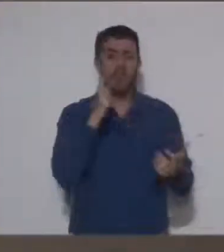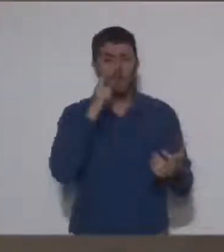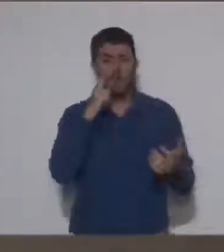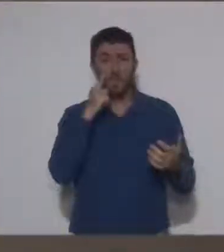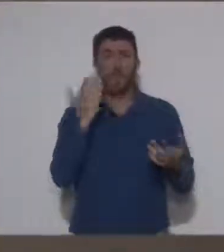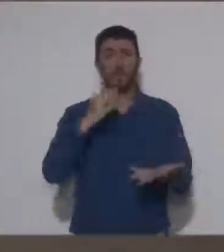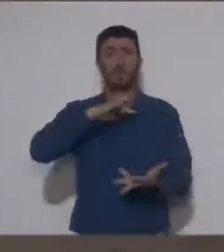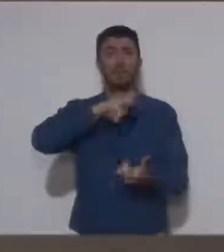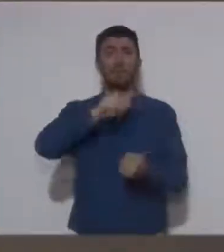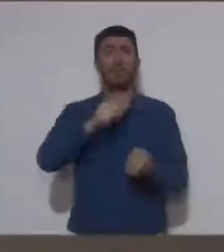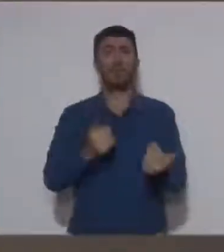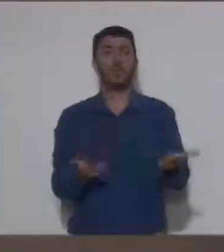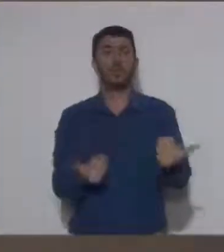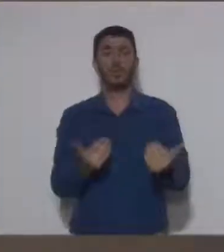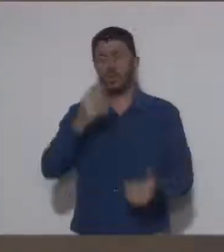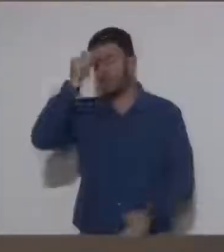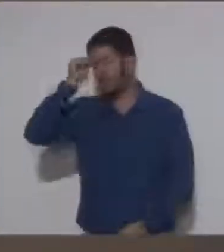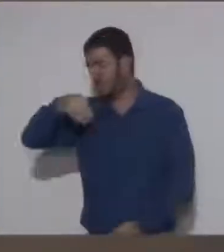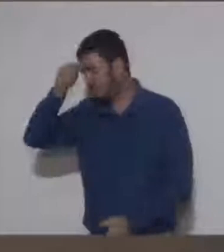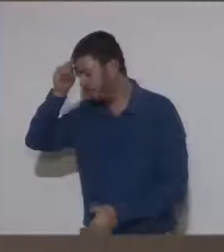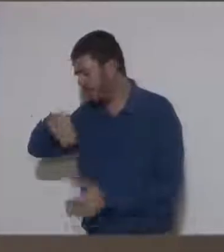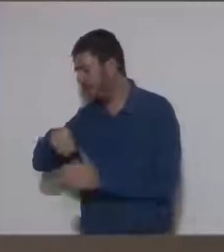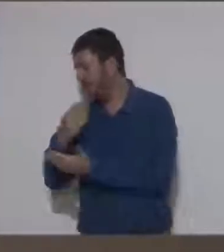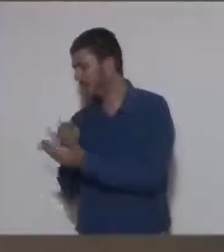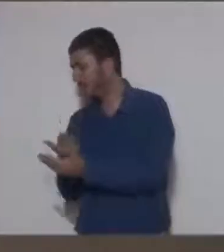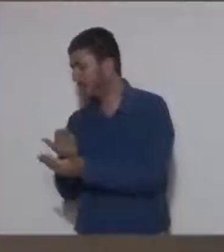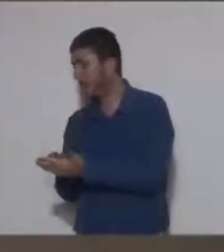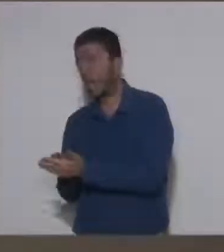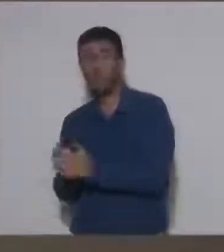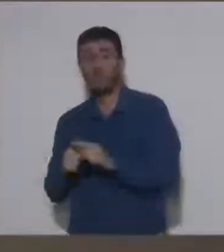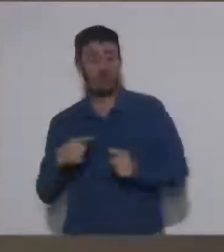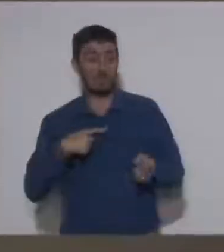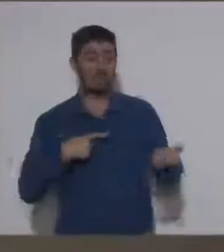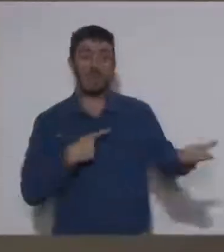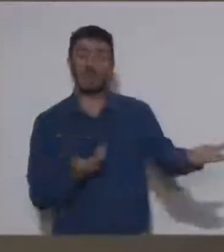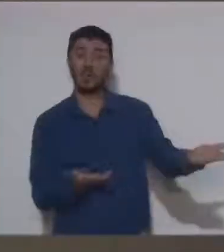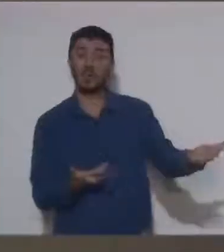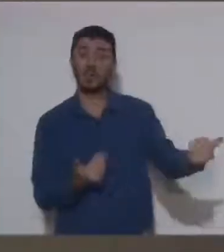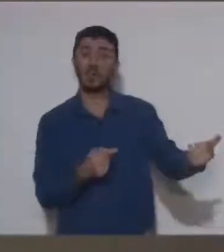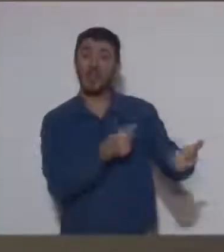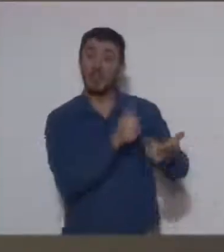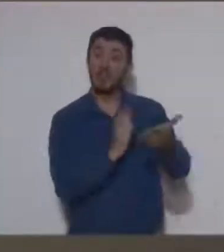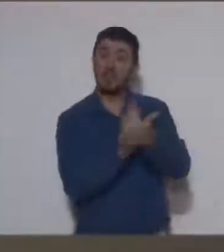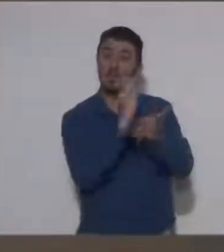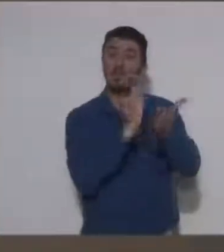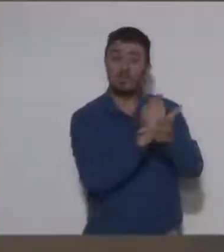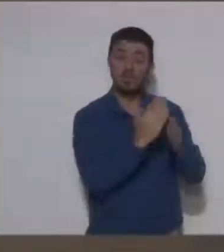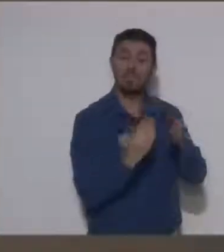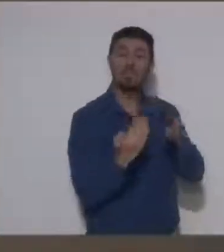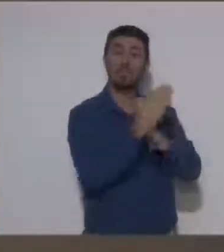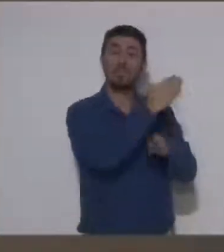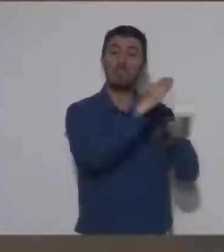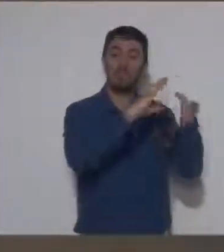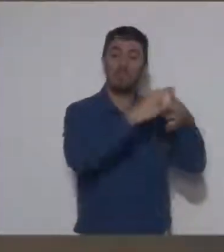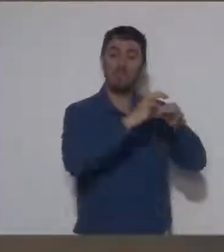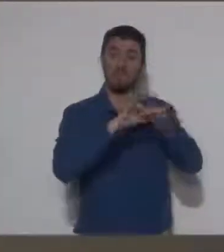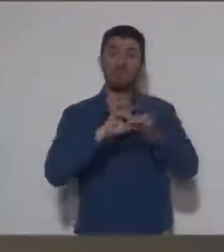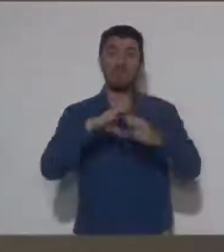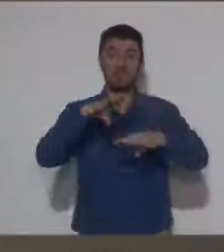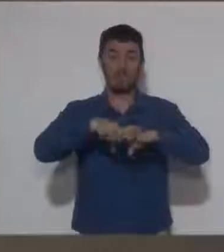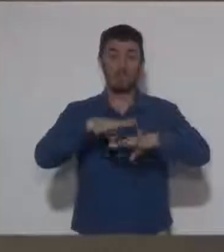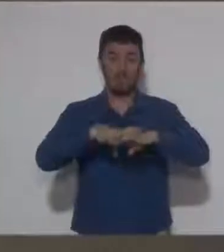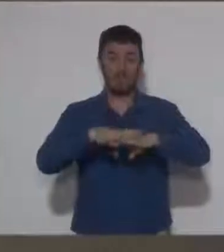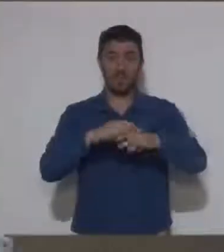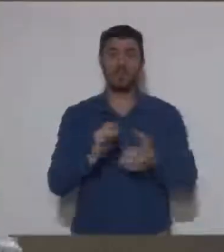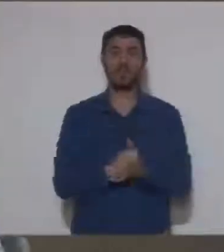jovens não querendo estudar, que bom se a gente conseguir fazer com que eles participem. E dando continuidade, já é a terceira semana que eu